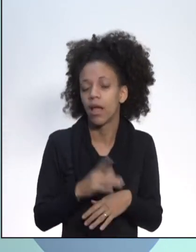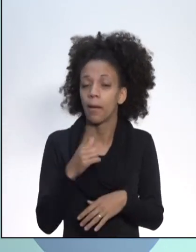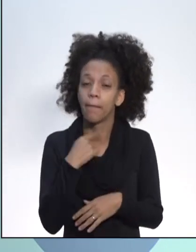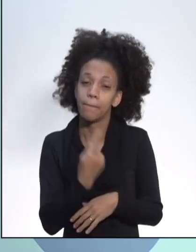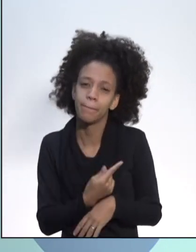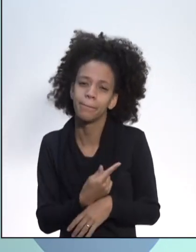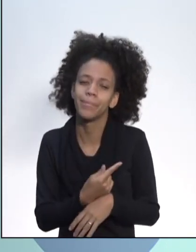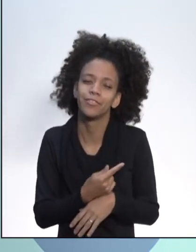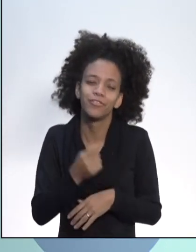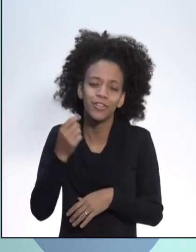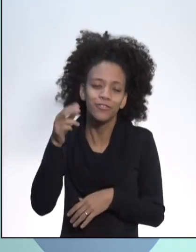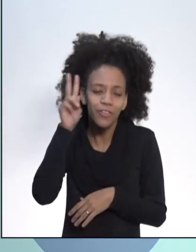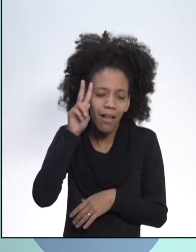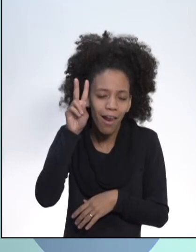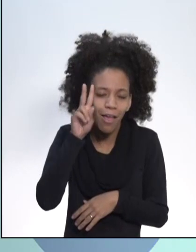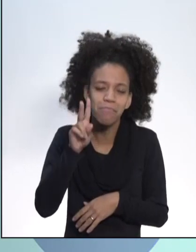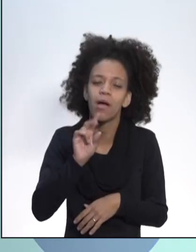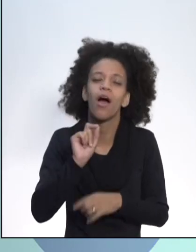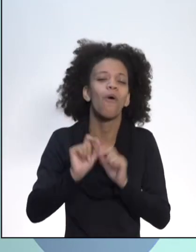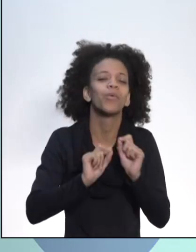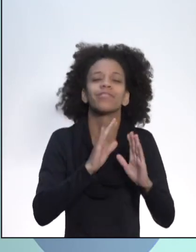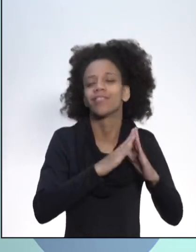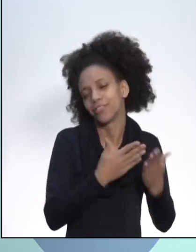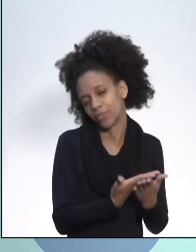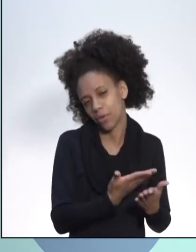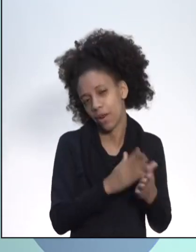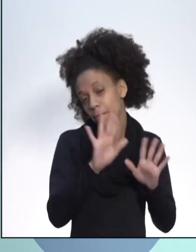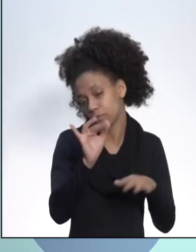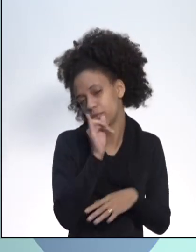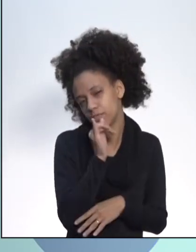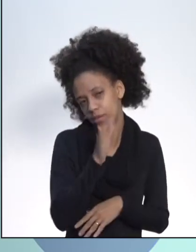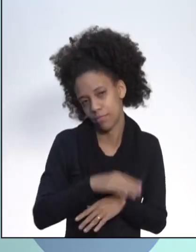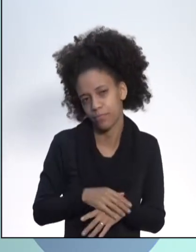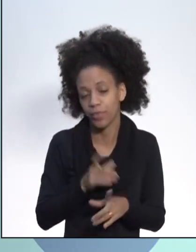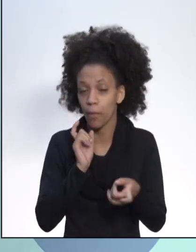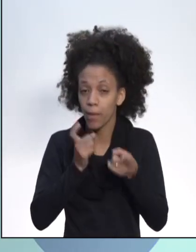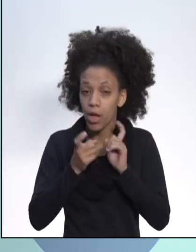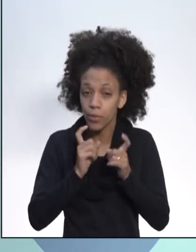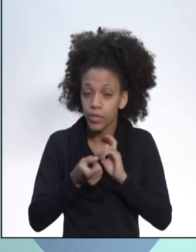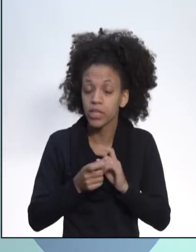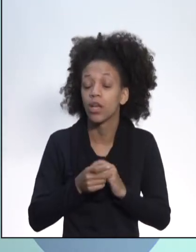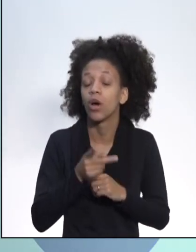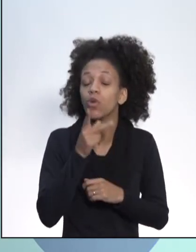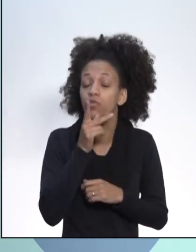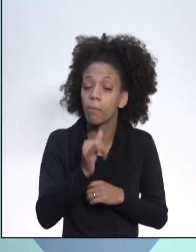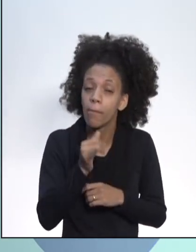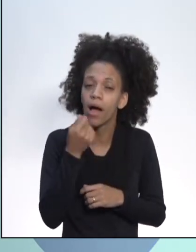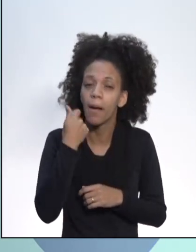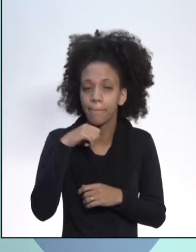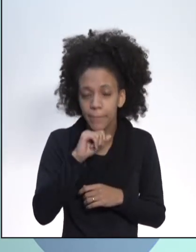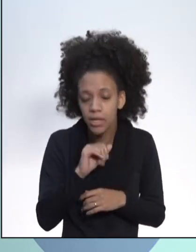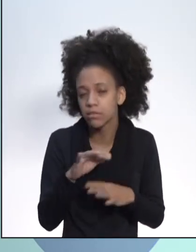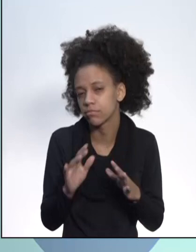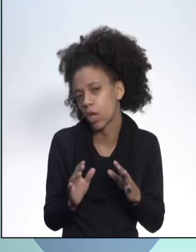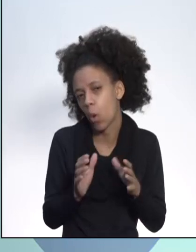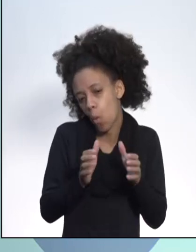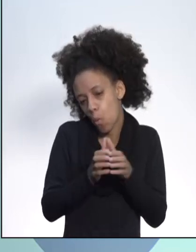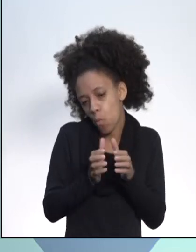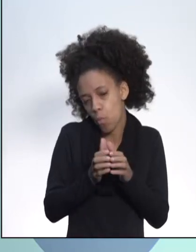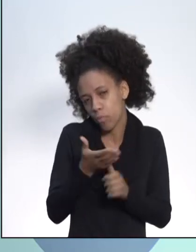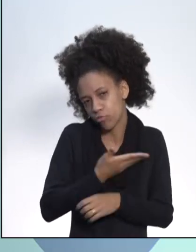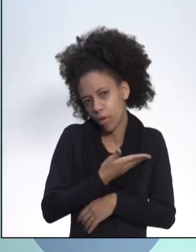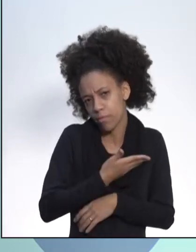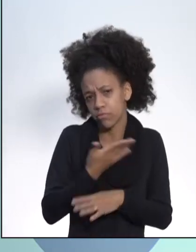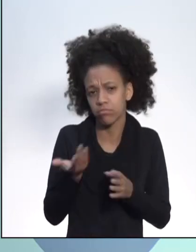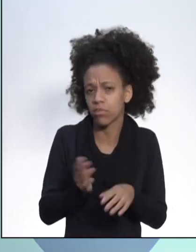até recordar o que é a escola. Por exemplo, numa reunião de pais, pode unir com um grupo de amigos